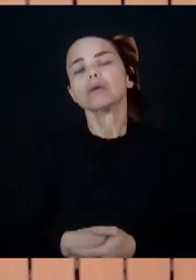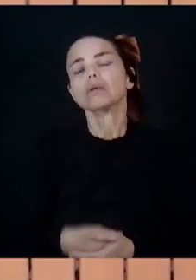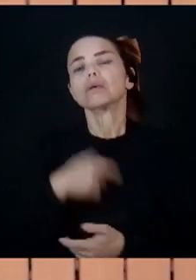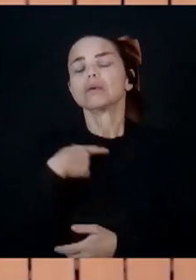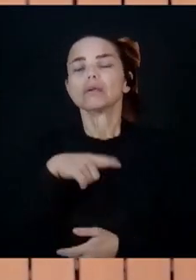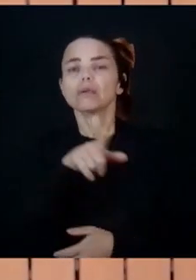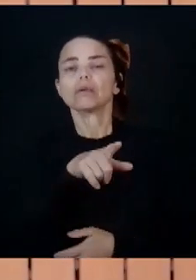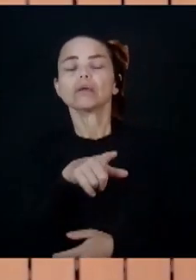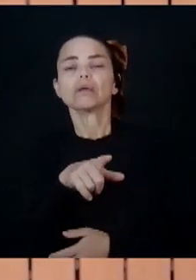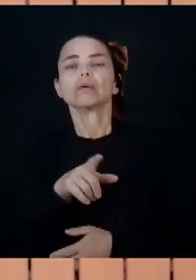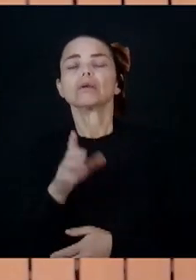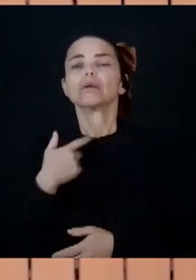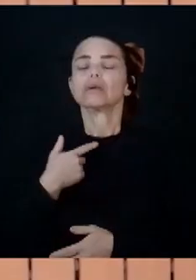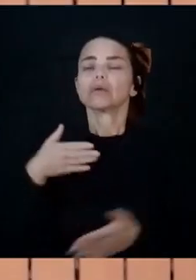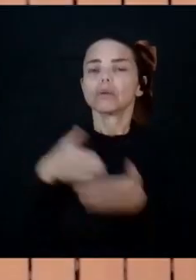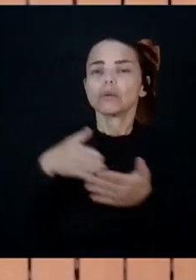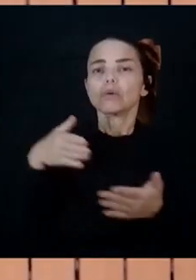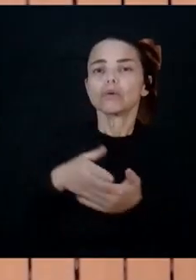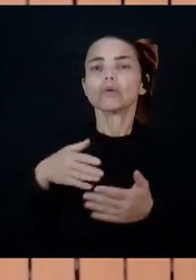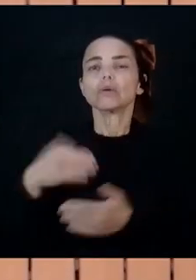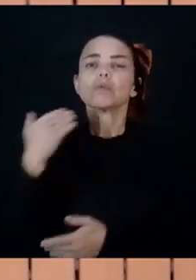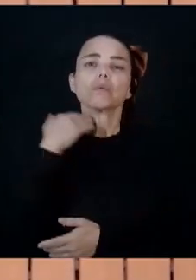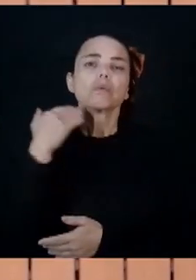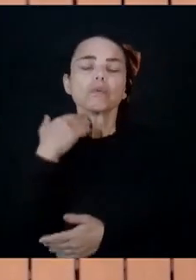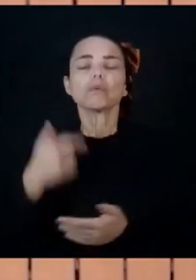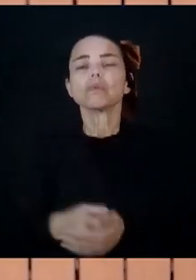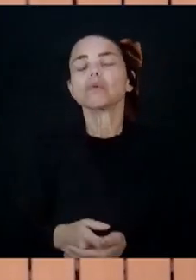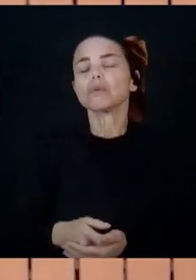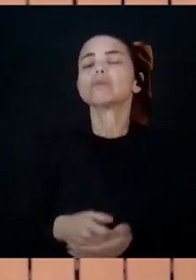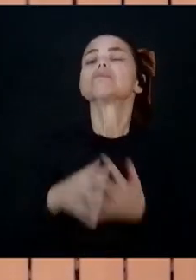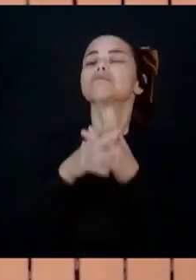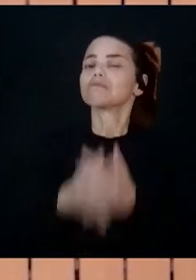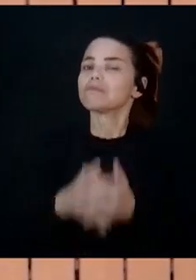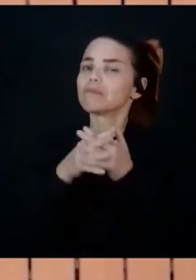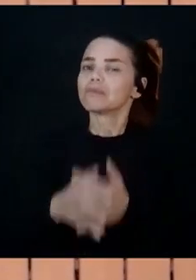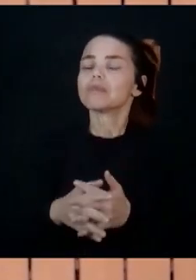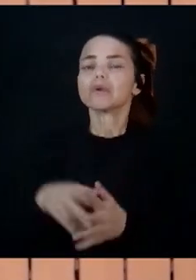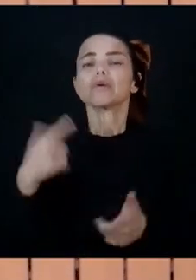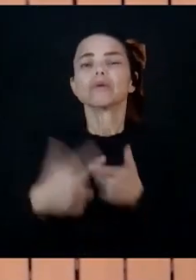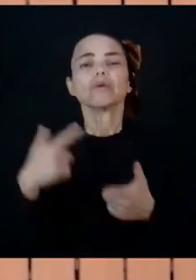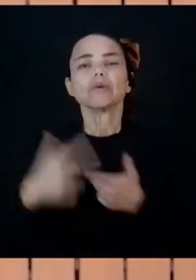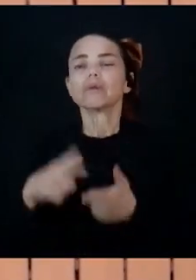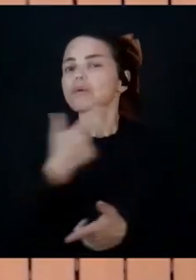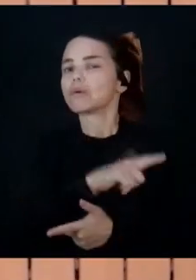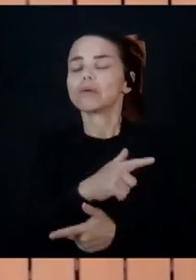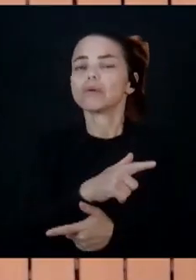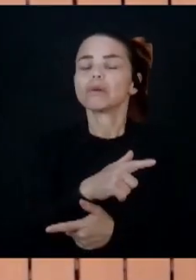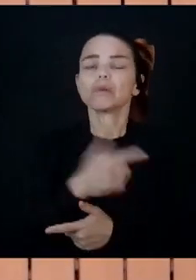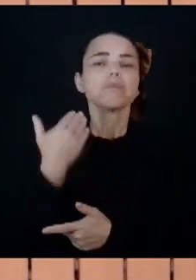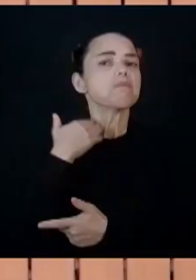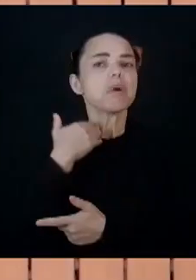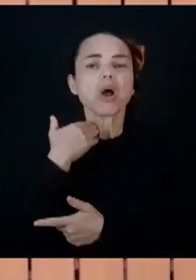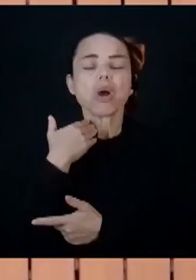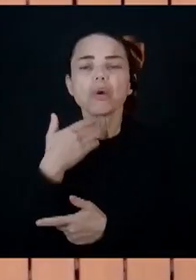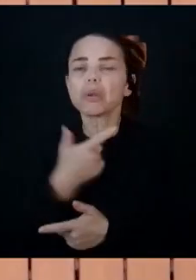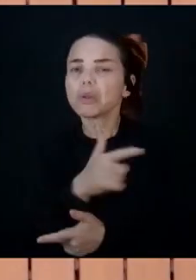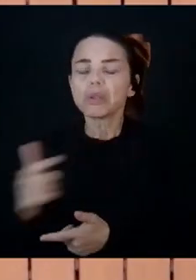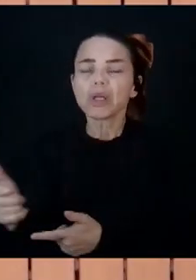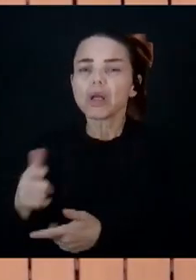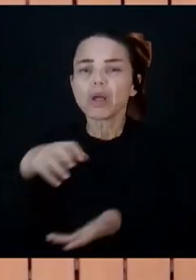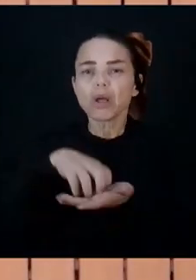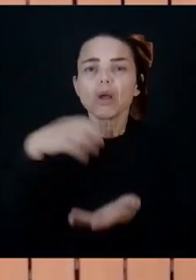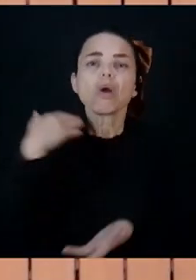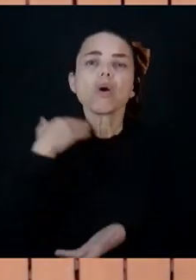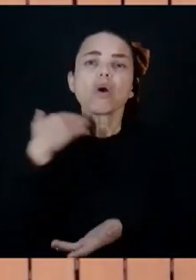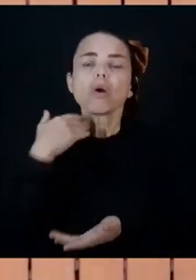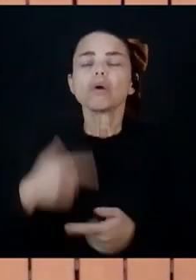ser barrado. E agora a situação ficou um pouco pior, porque você não tem nem agência para chegar. E, além disso, nós estamos vendo também um